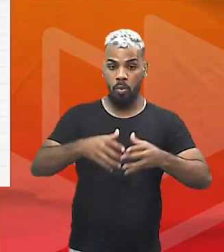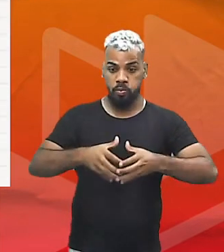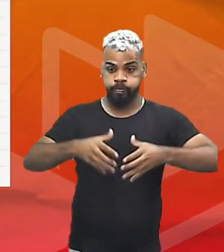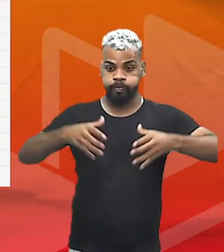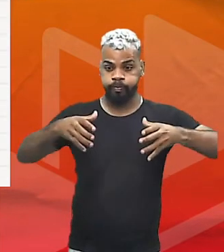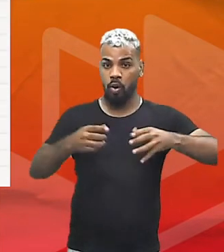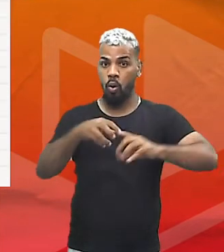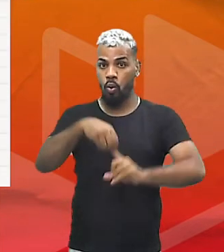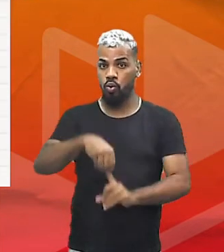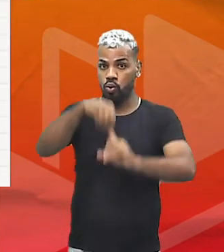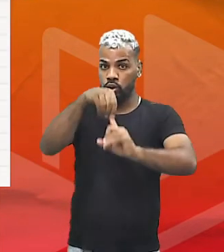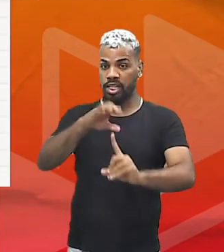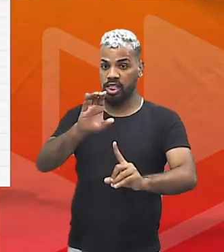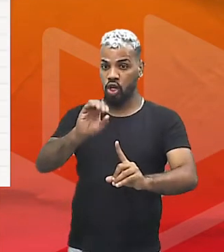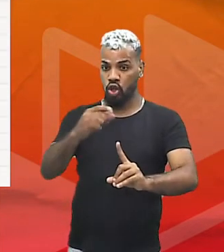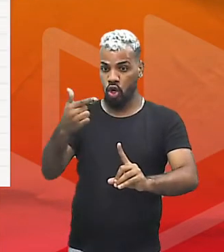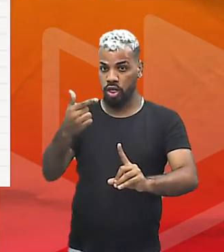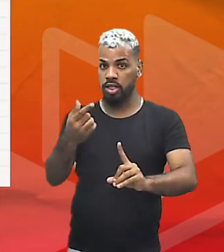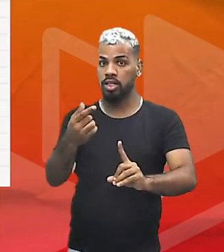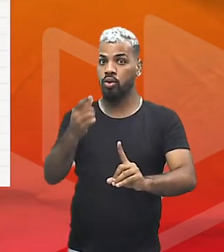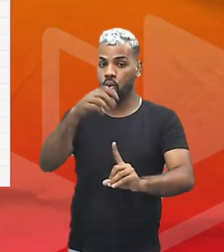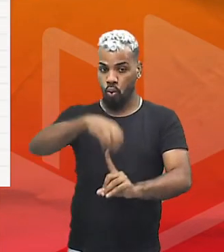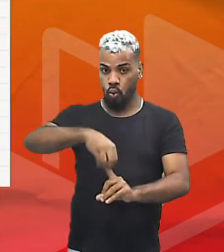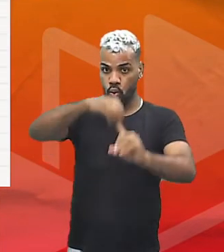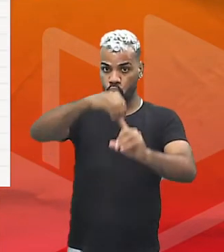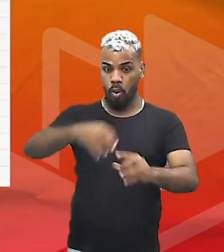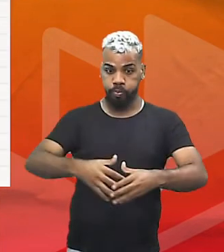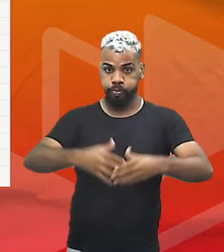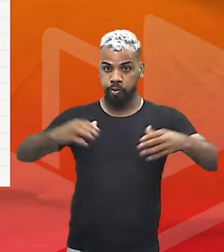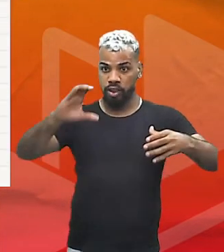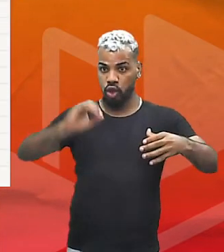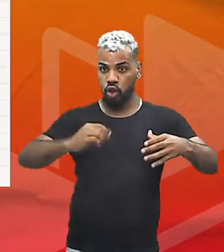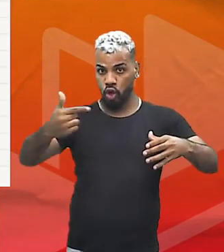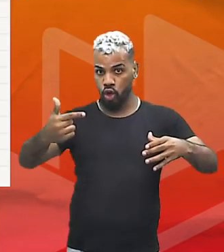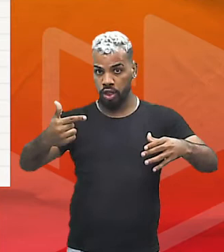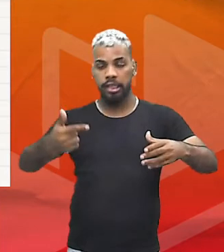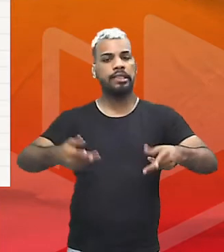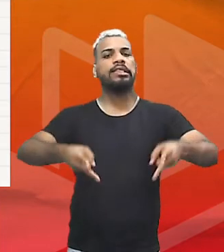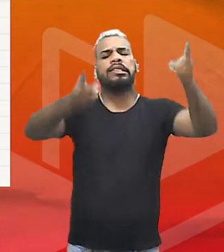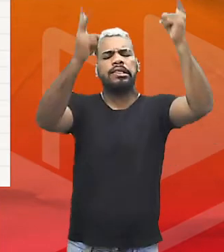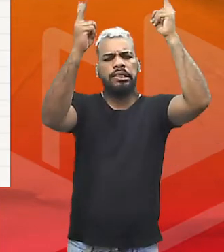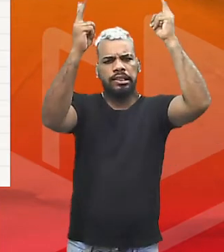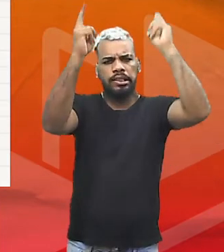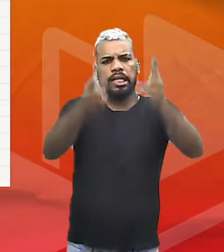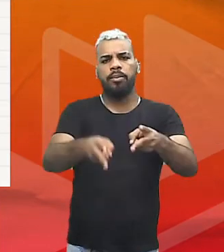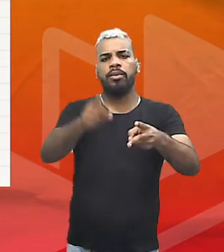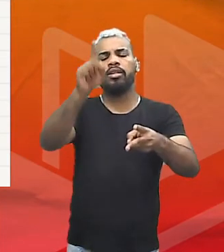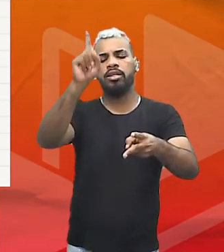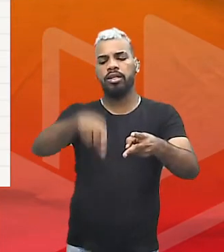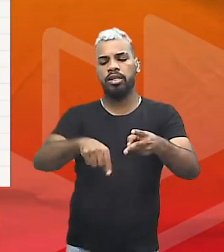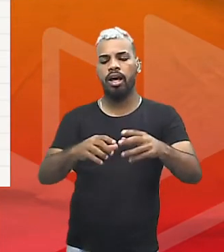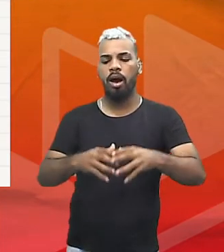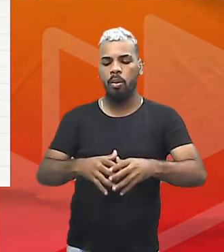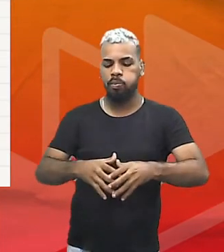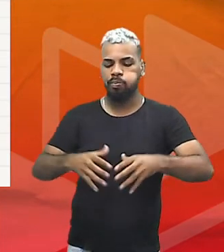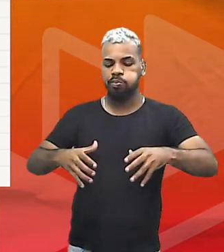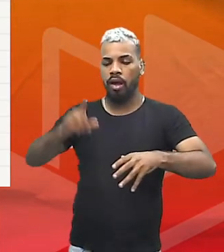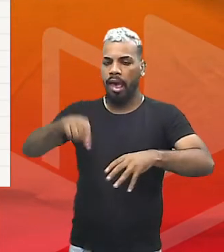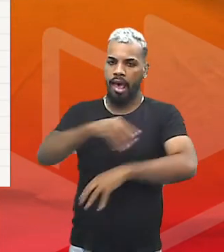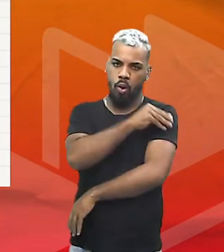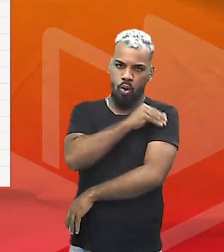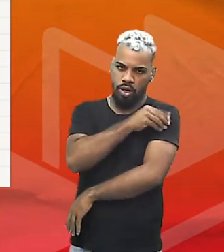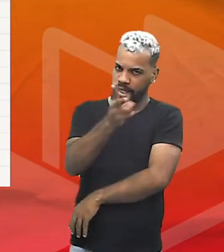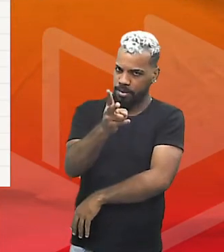libera CO2 a única fermentação que libera CO2 sempre vai ser a danada da fermentação alcoólica Beleza